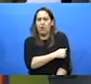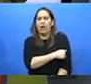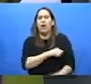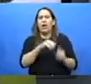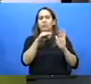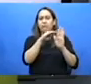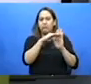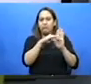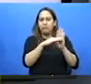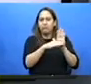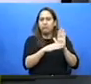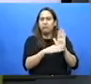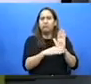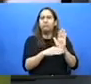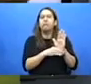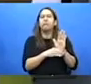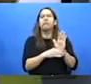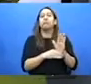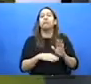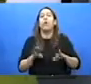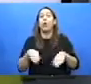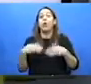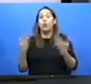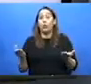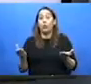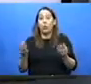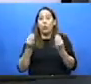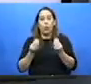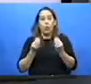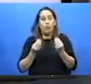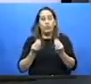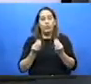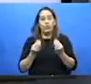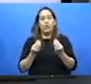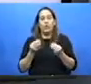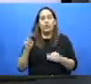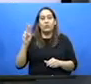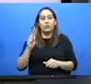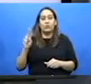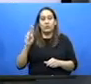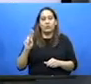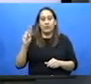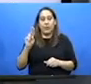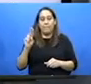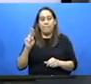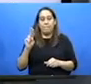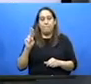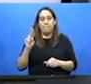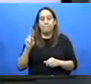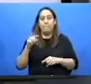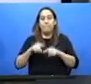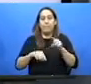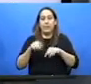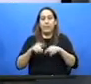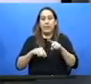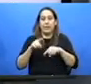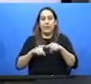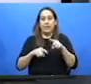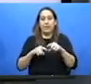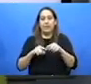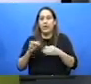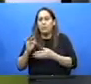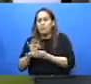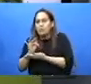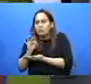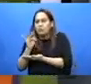olha aqui as etapas do nosso experimento de hoje. Nós vamos utilizar como material uma planta